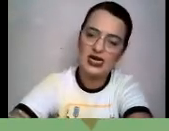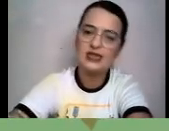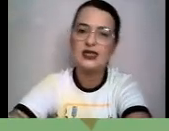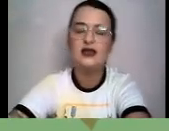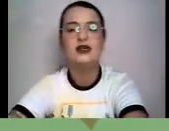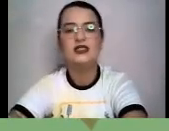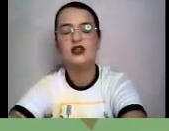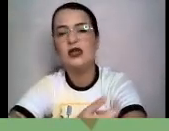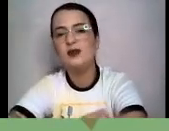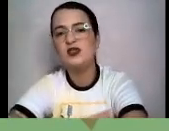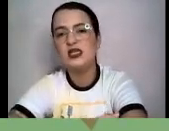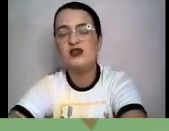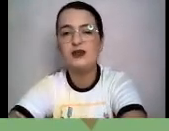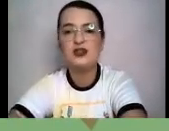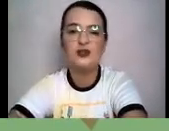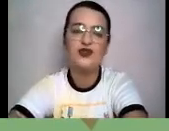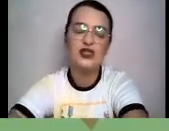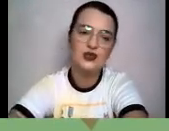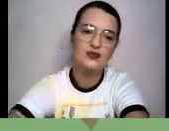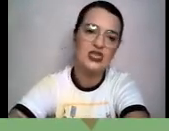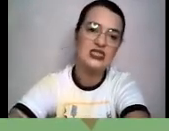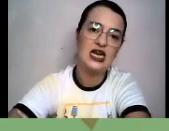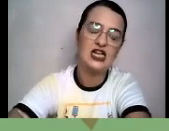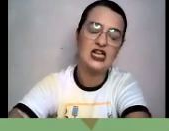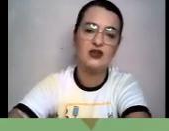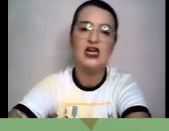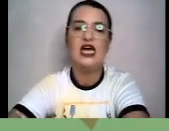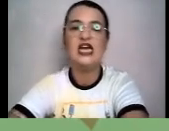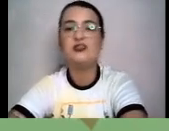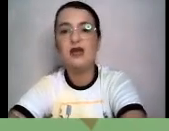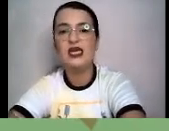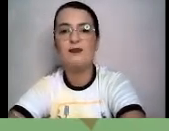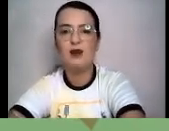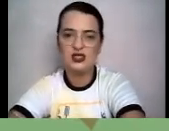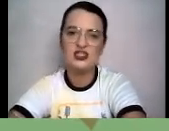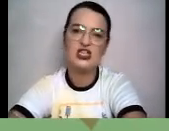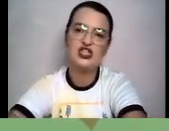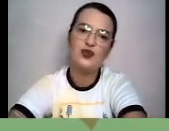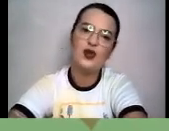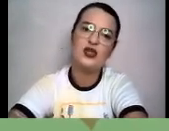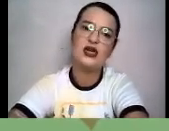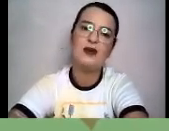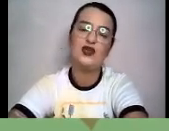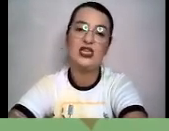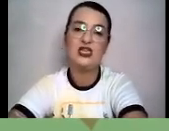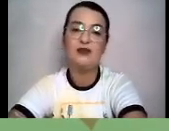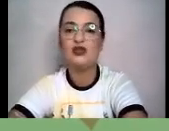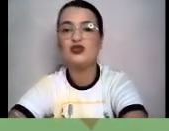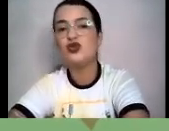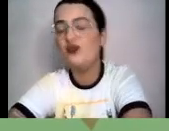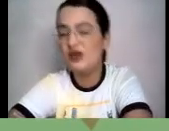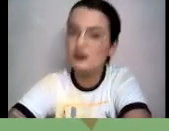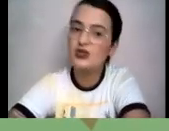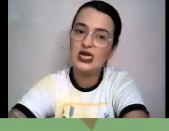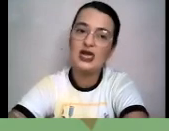responder em casa, certo? E depois você envia para o seu professor. Terceira questão: explique a importância da geopolítica para o entendimento